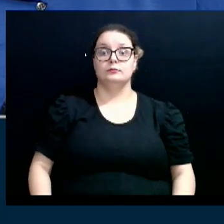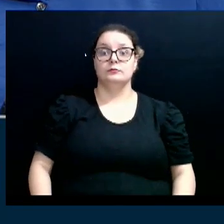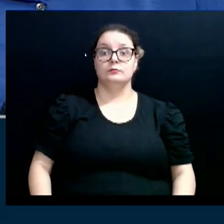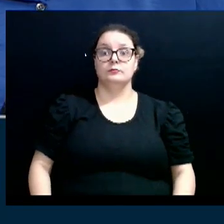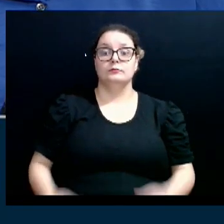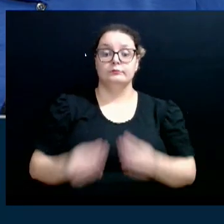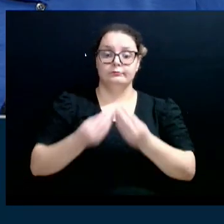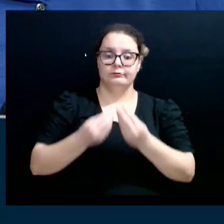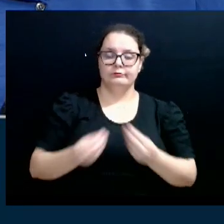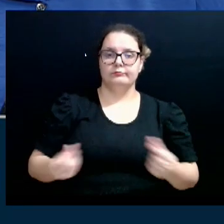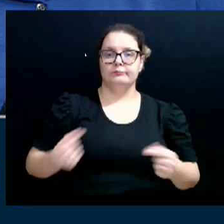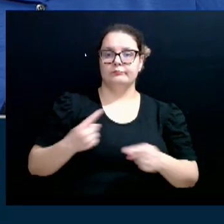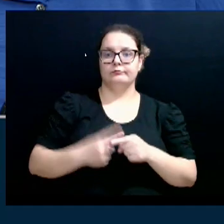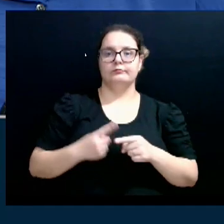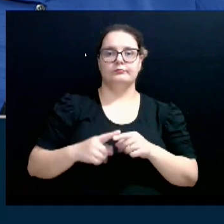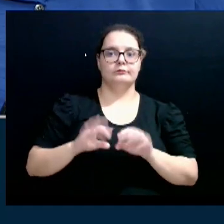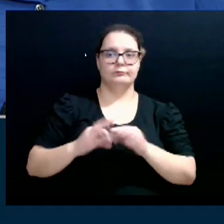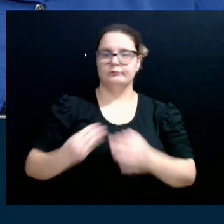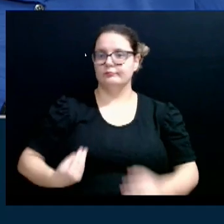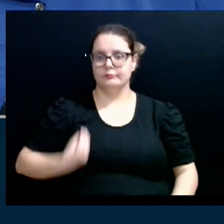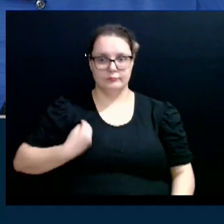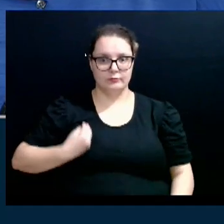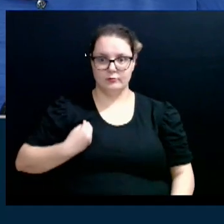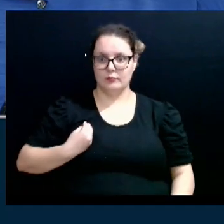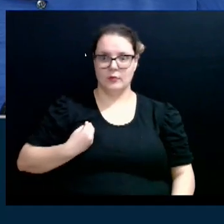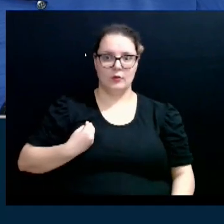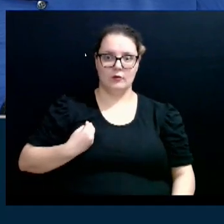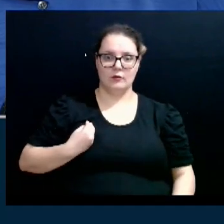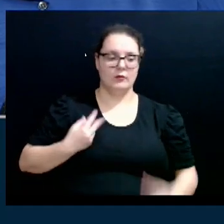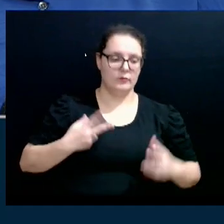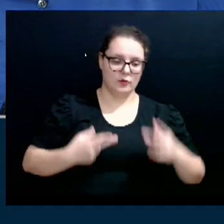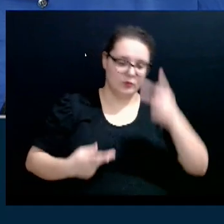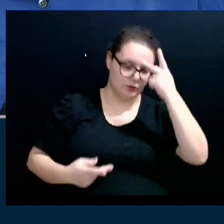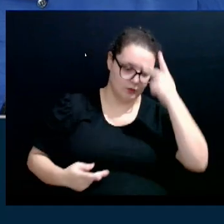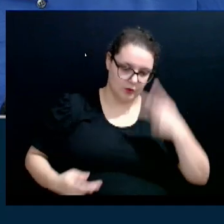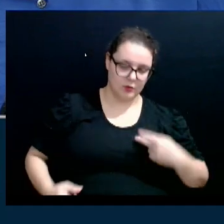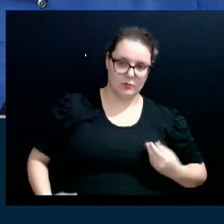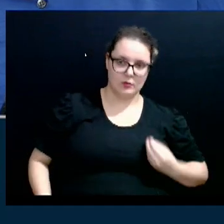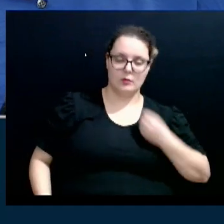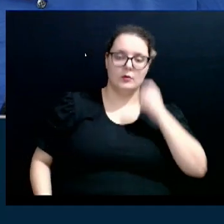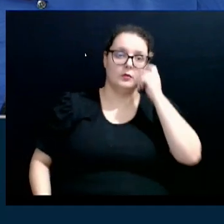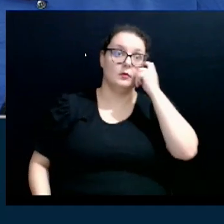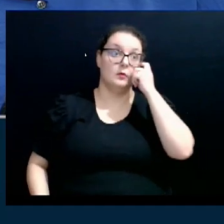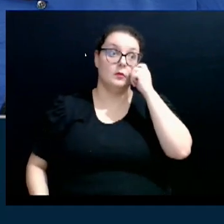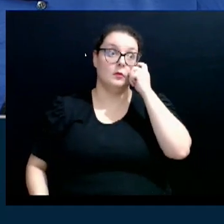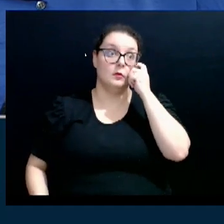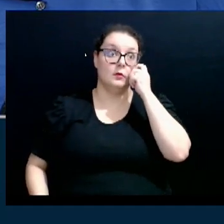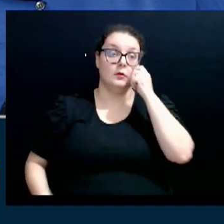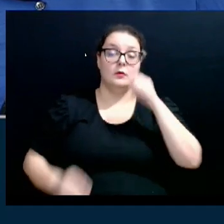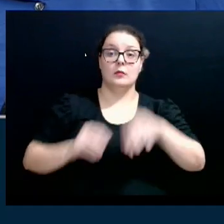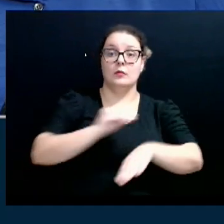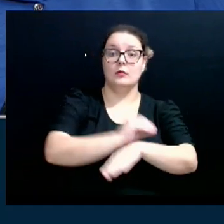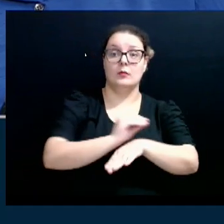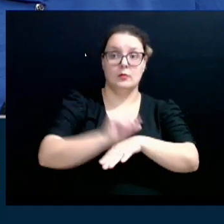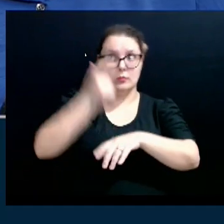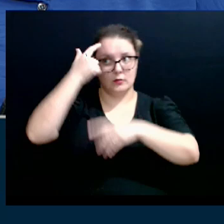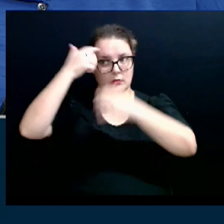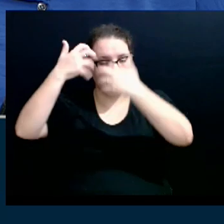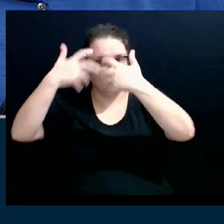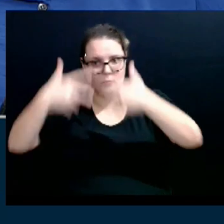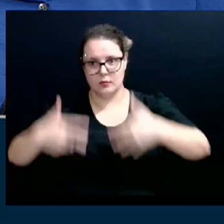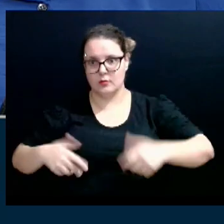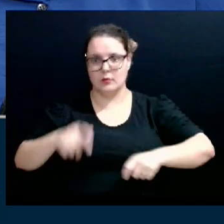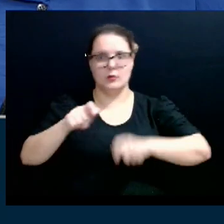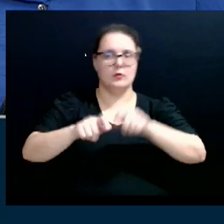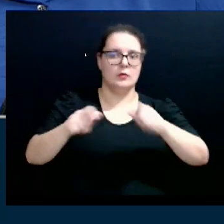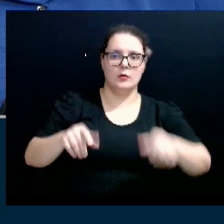família não vive aquilo que você vive, né? Seja com o cuidado de pessoas neurodivergentes, seja com a questão da